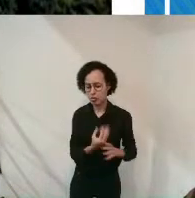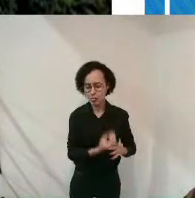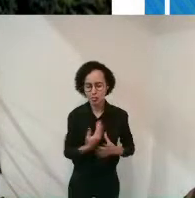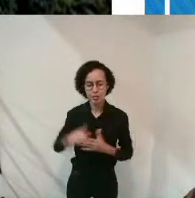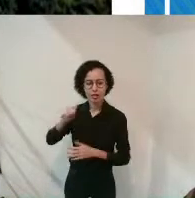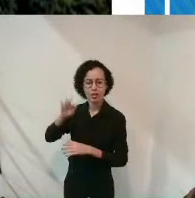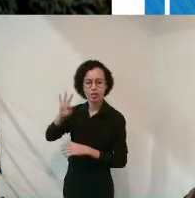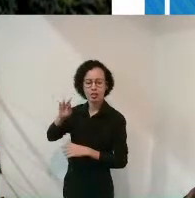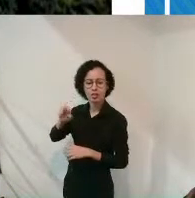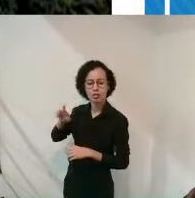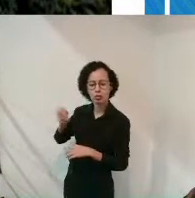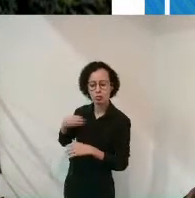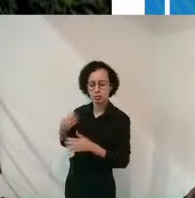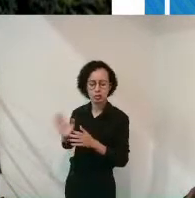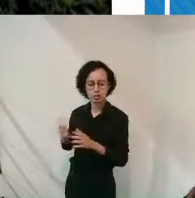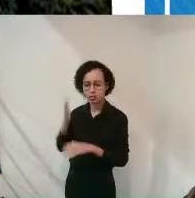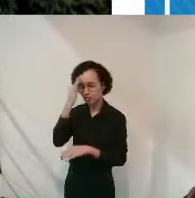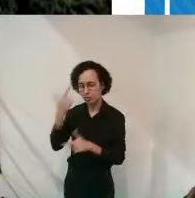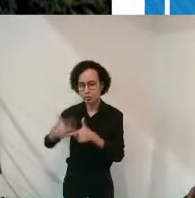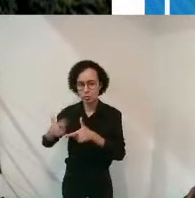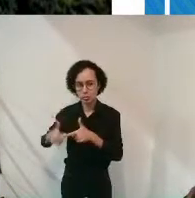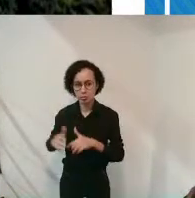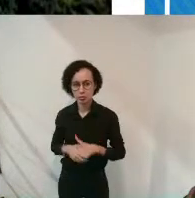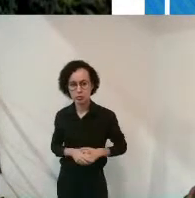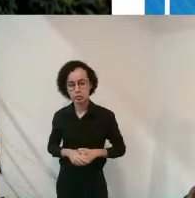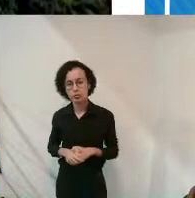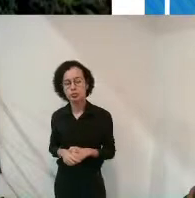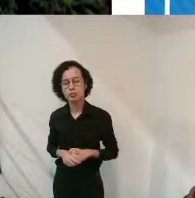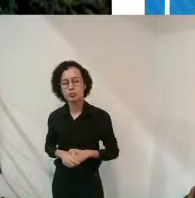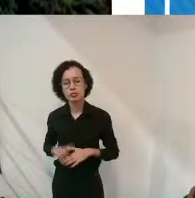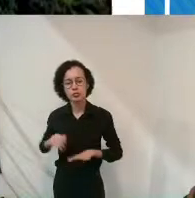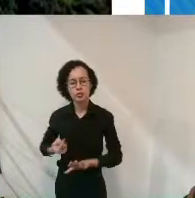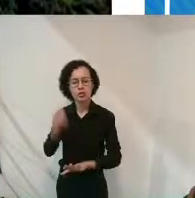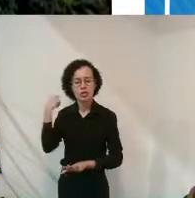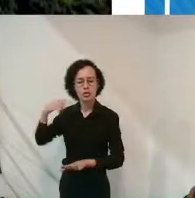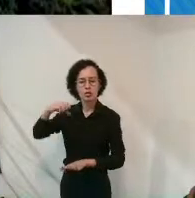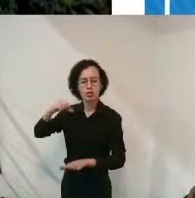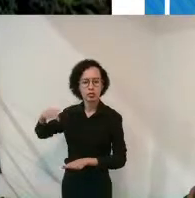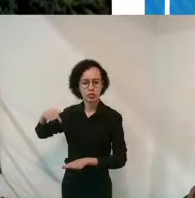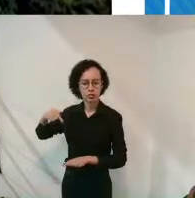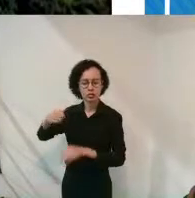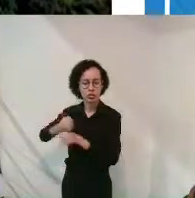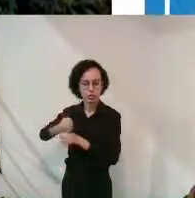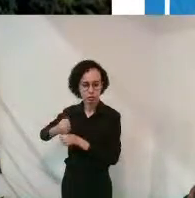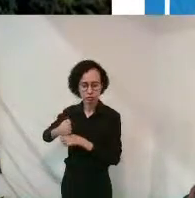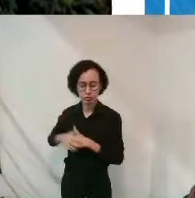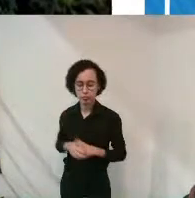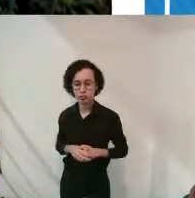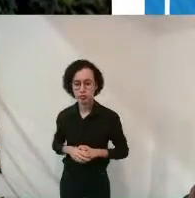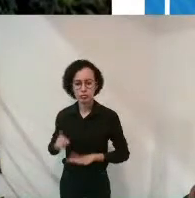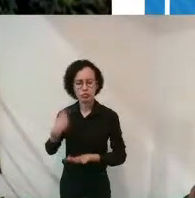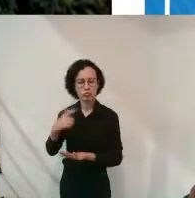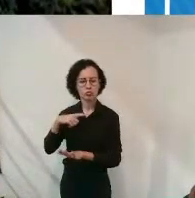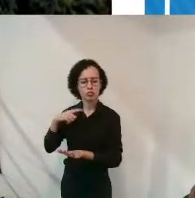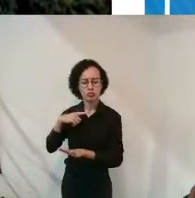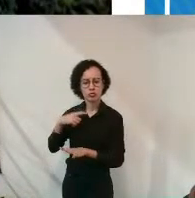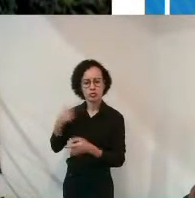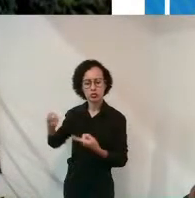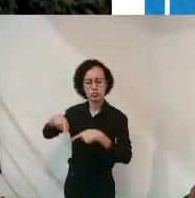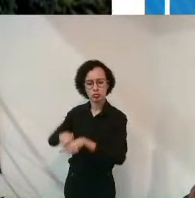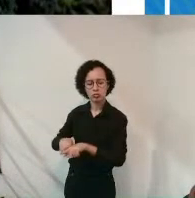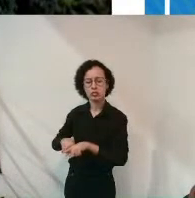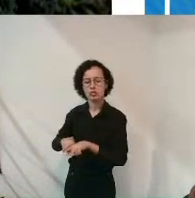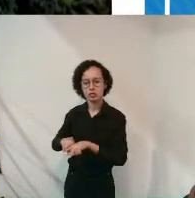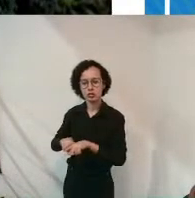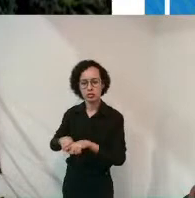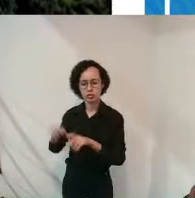estava resolvido o problema. Né? Quando eu falei lá em 97, nós fizemos nós tínhamos um convênio com o Fundo Nacional do Meio